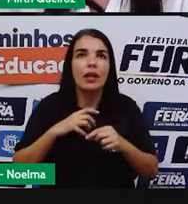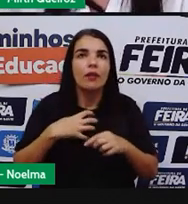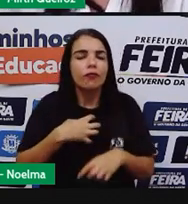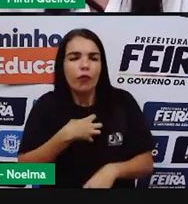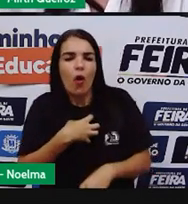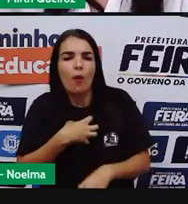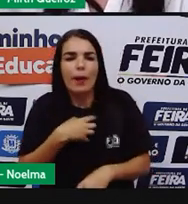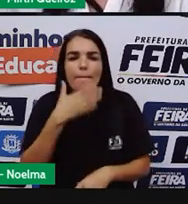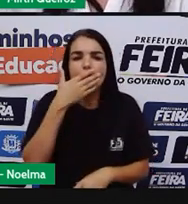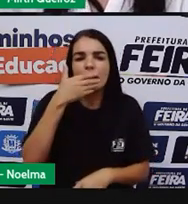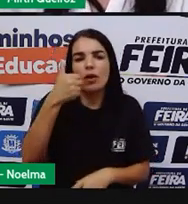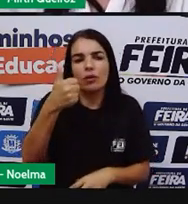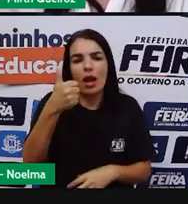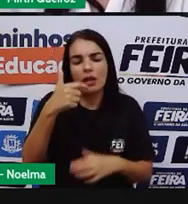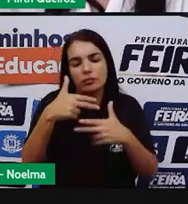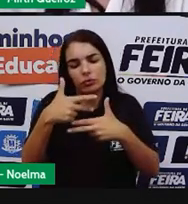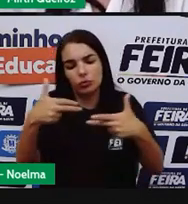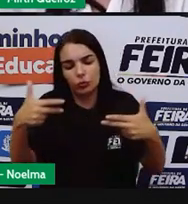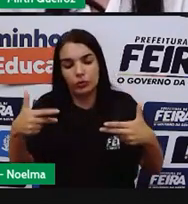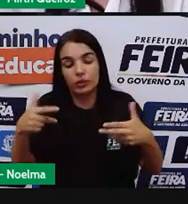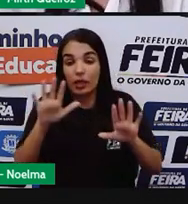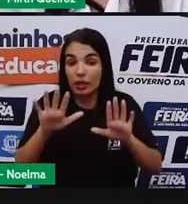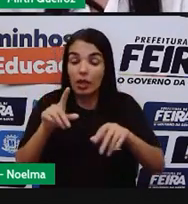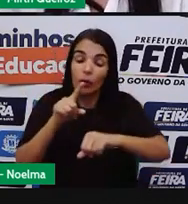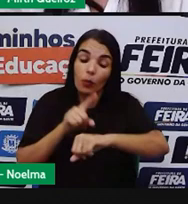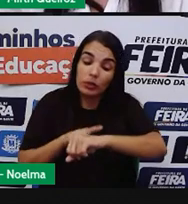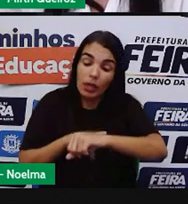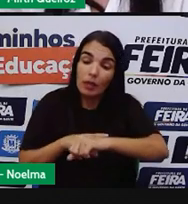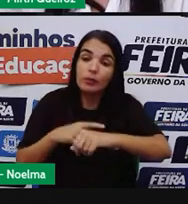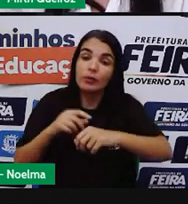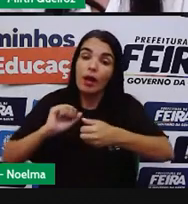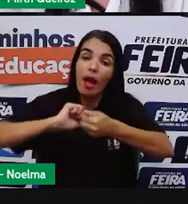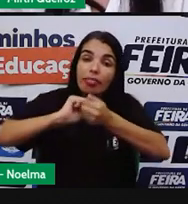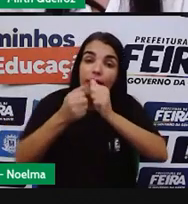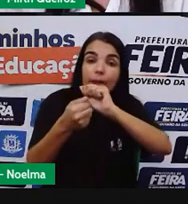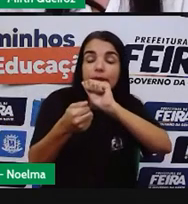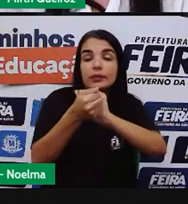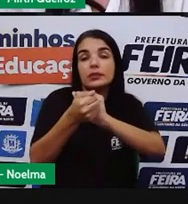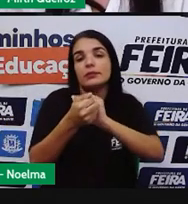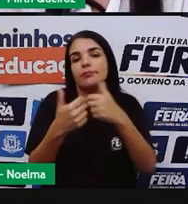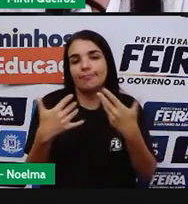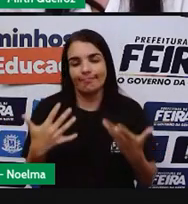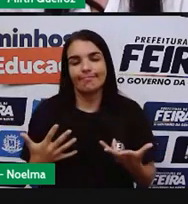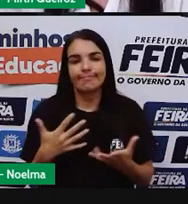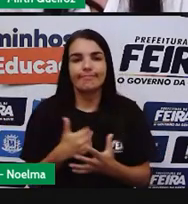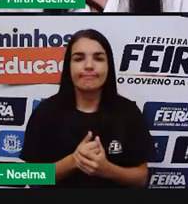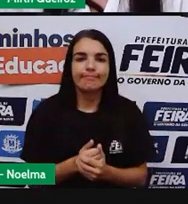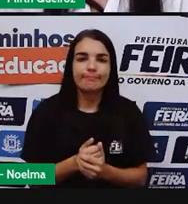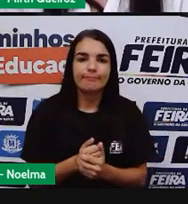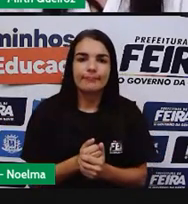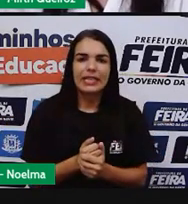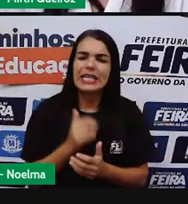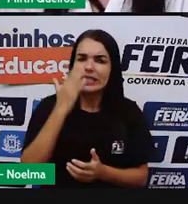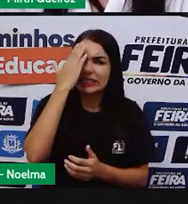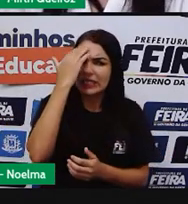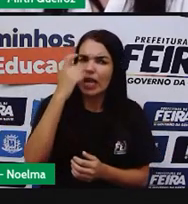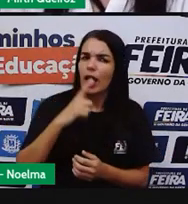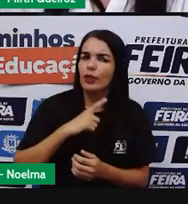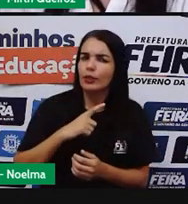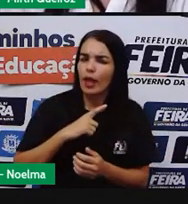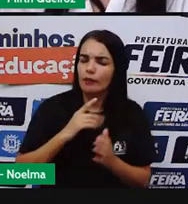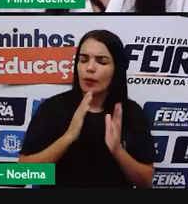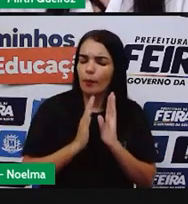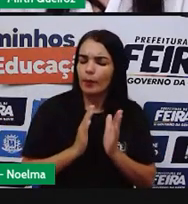essa situação. E com o tempo a gente foi se adaptando a ela, né? Sei que houve um período